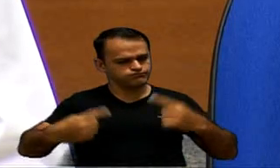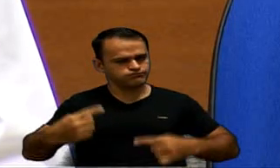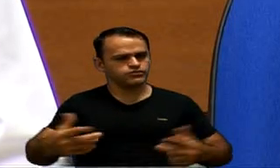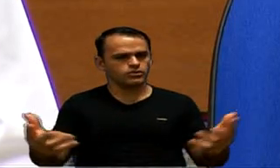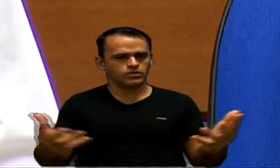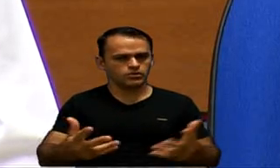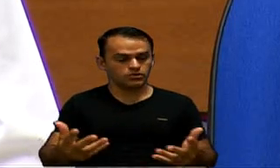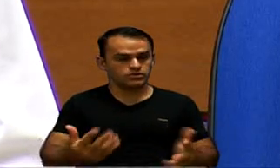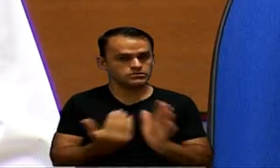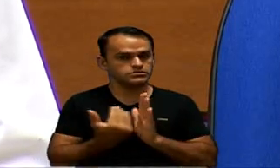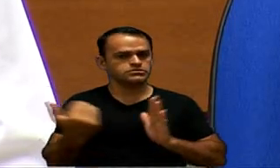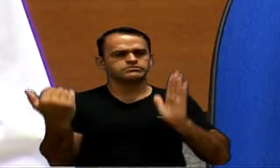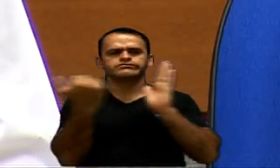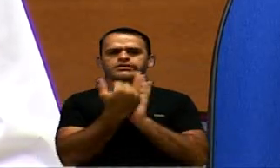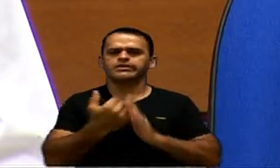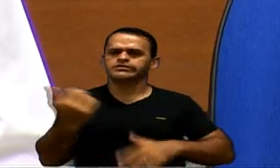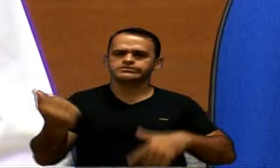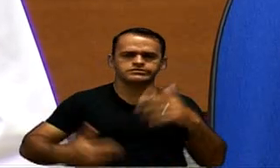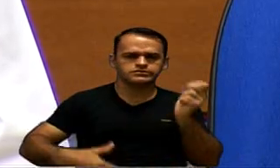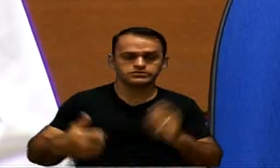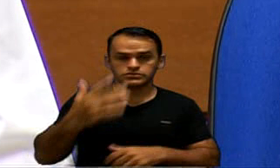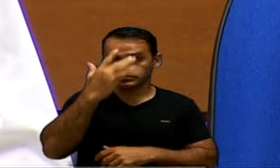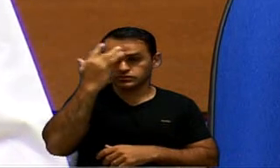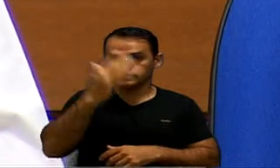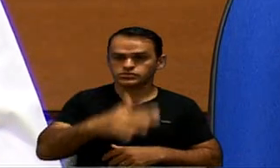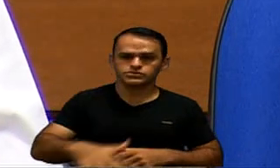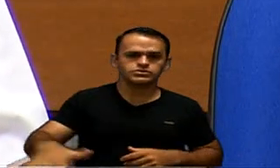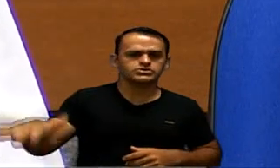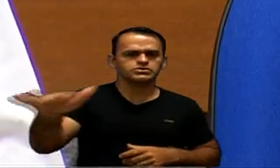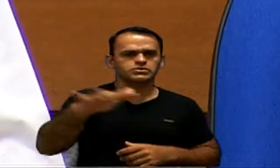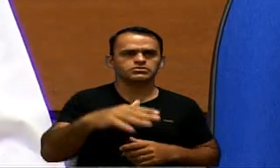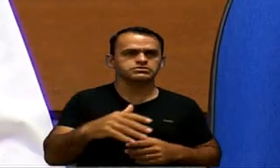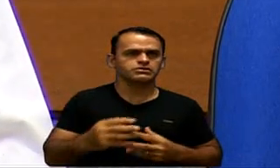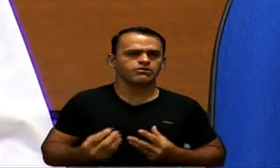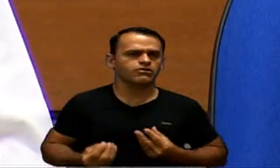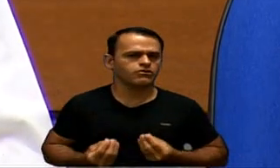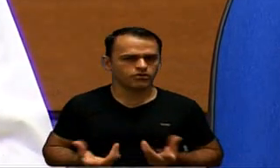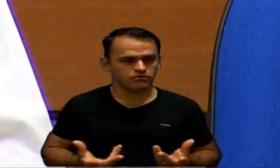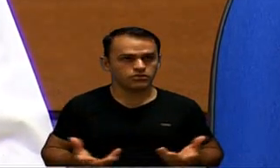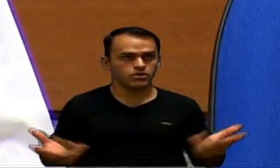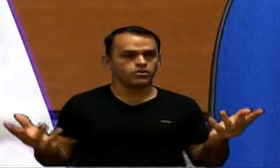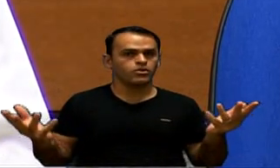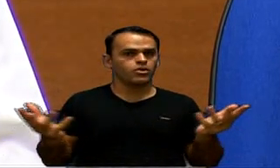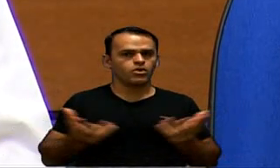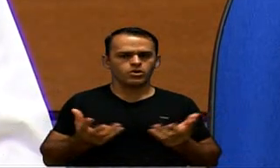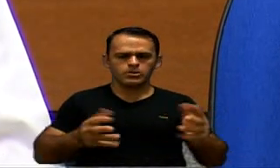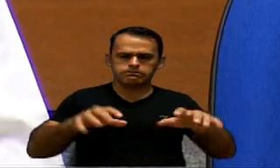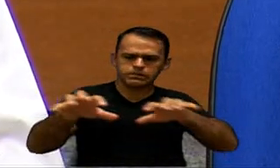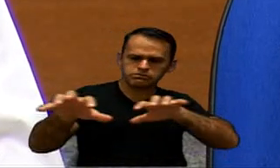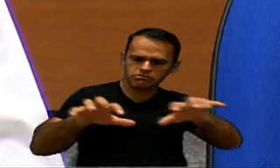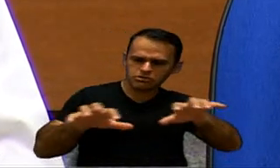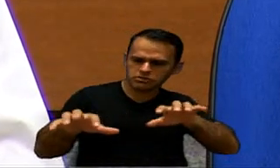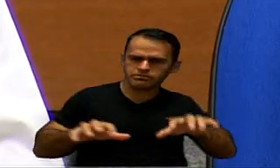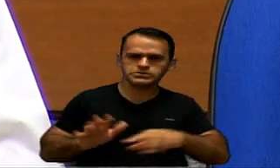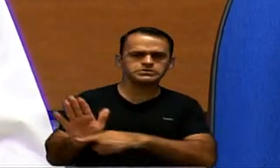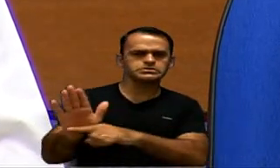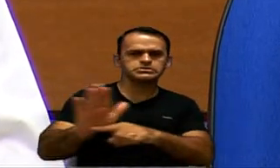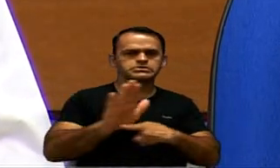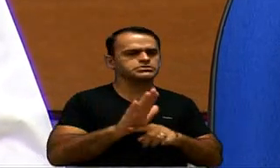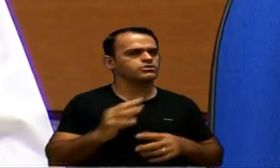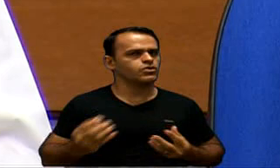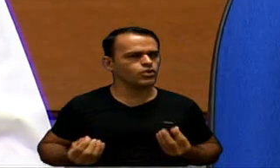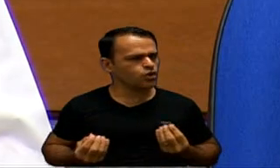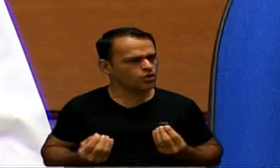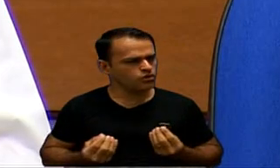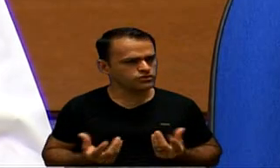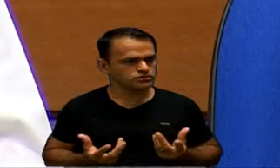explanado melhor pelas pessoas que estão nesse momento, de como está funcionando a rede de apoio na nossa cidade. O